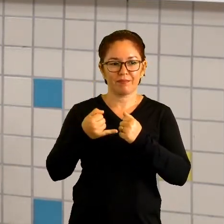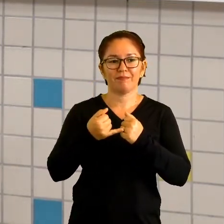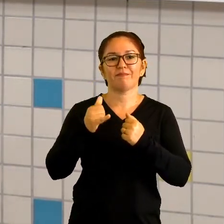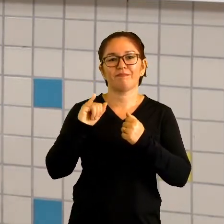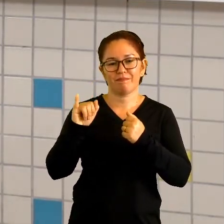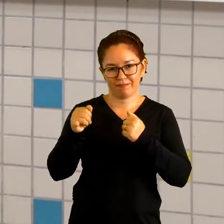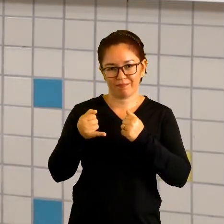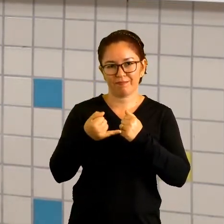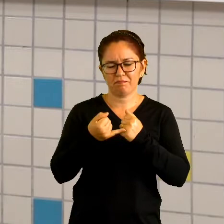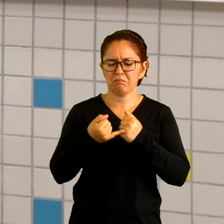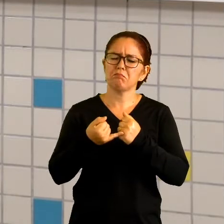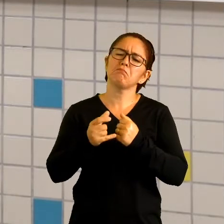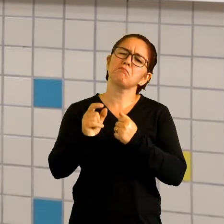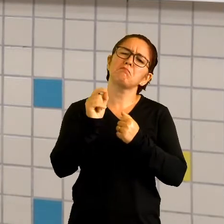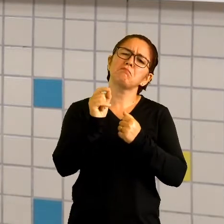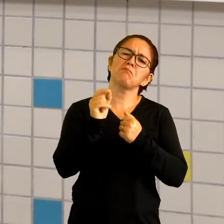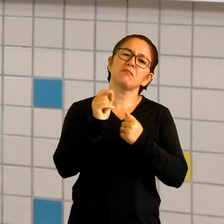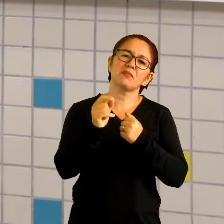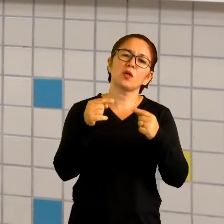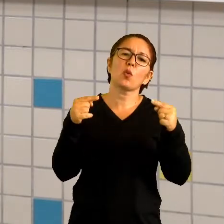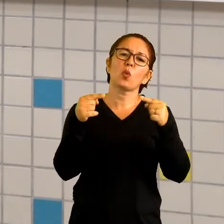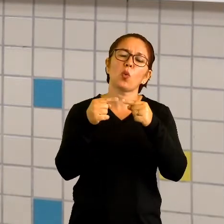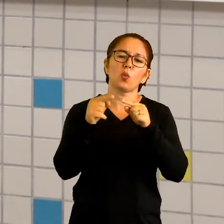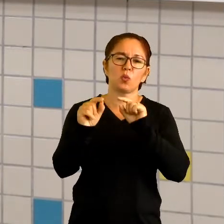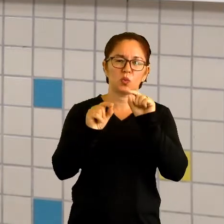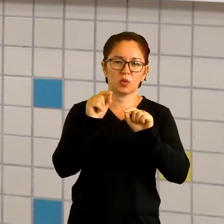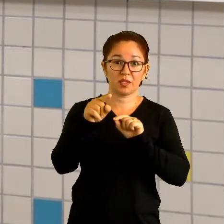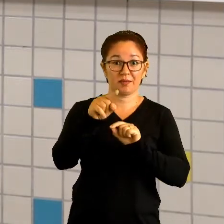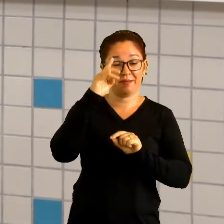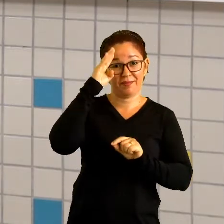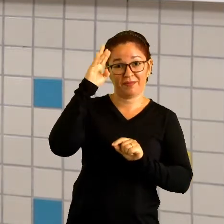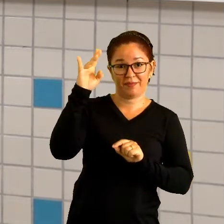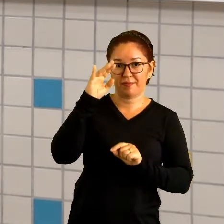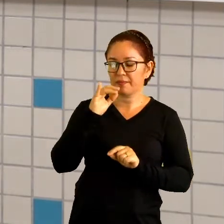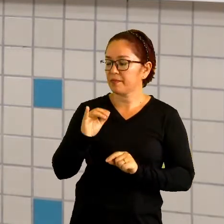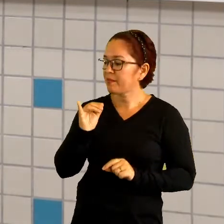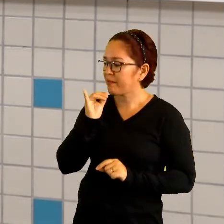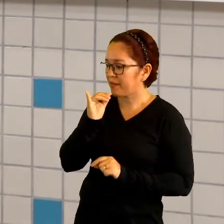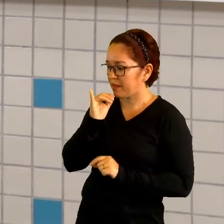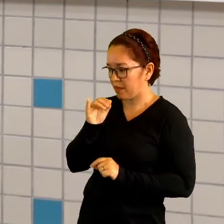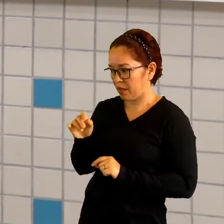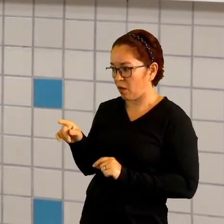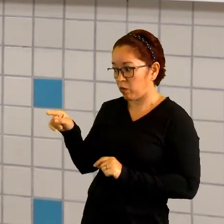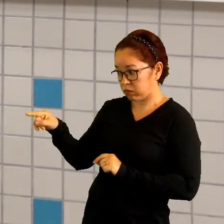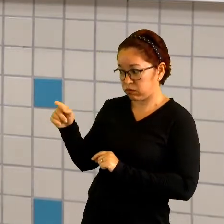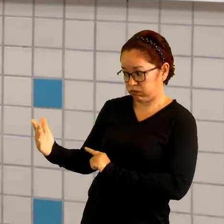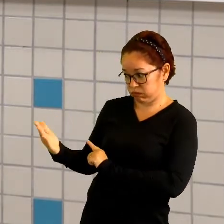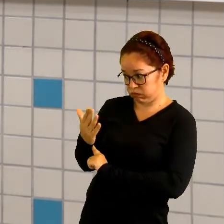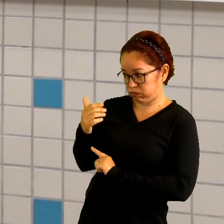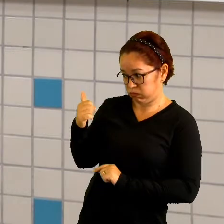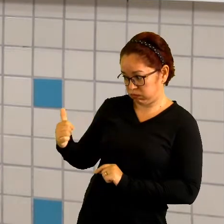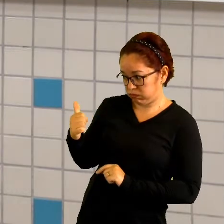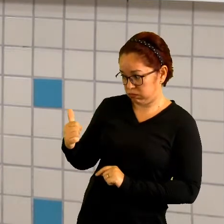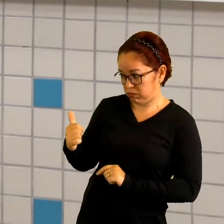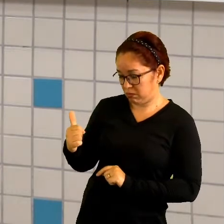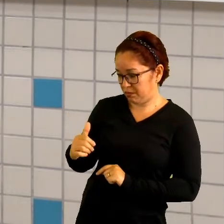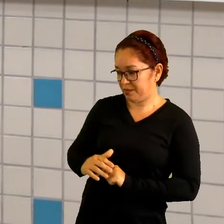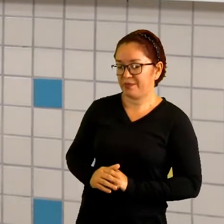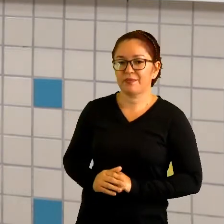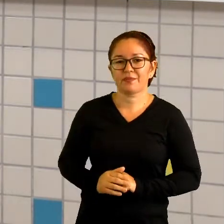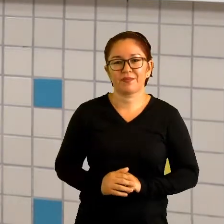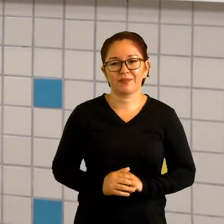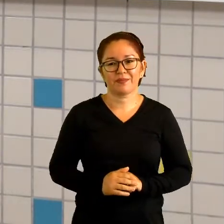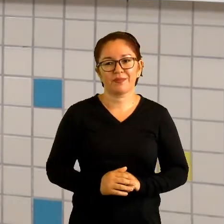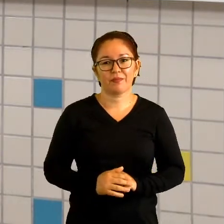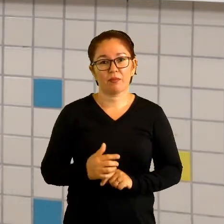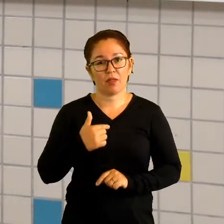o adjetivo? Vamos pensar assim. Fava, você vai me ajudar. Eu pergunto para Fava e você